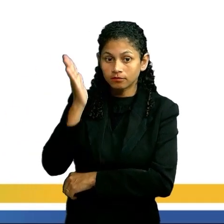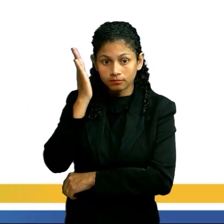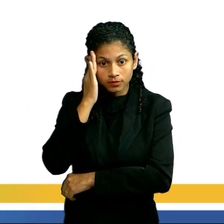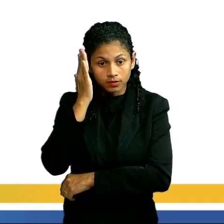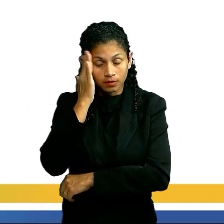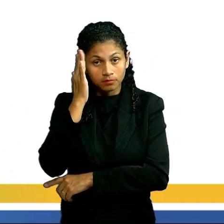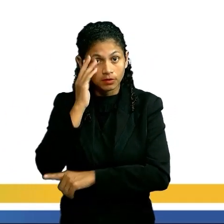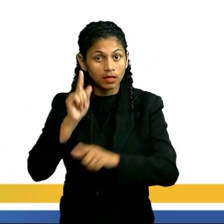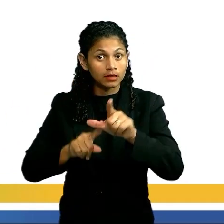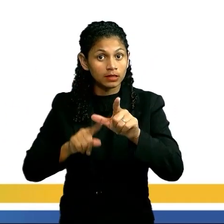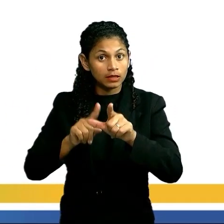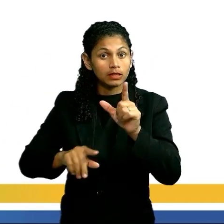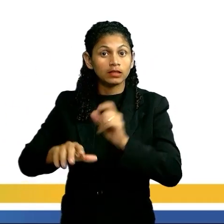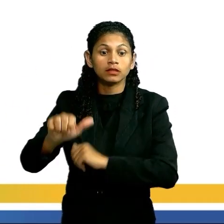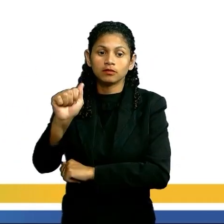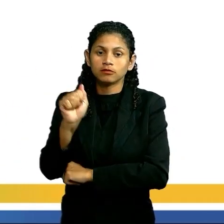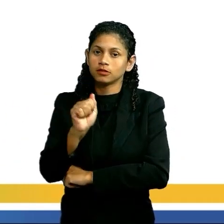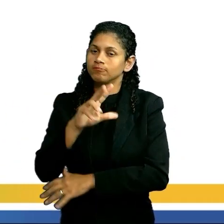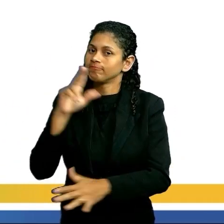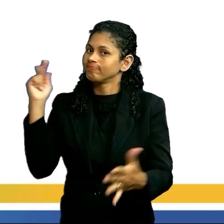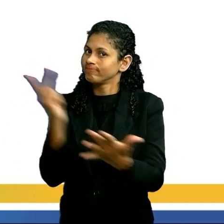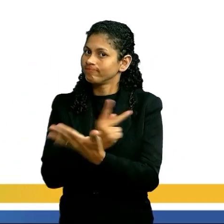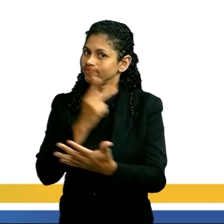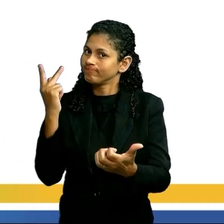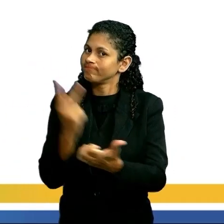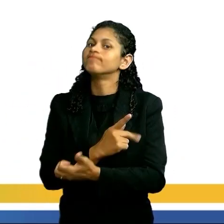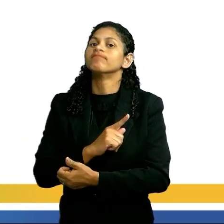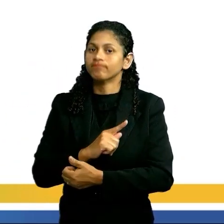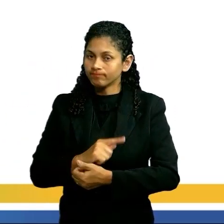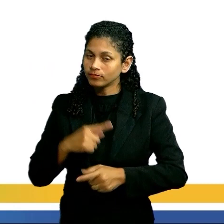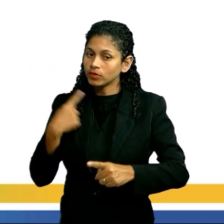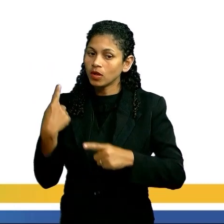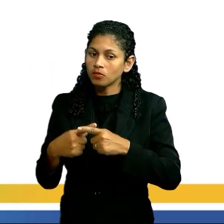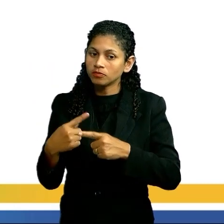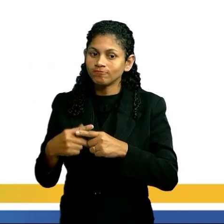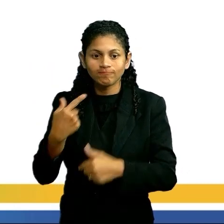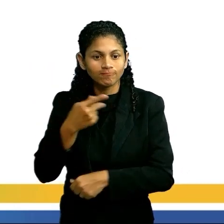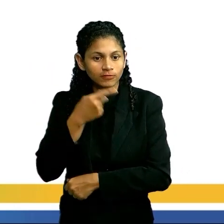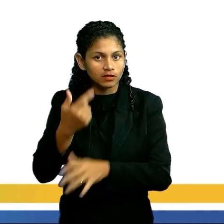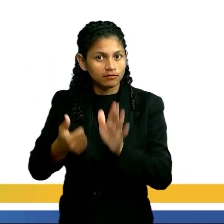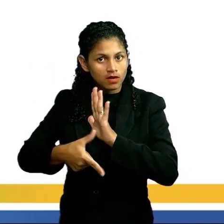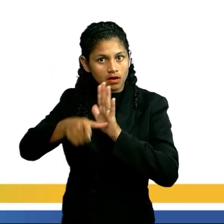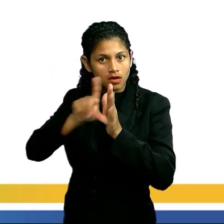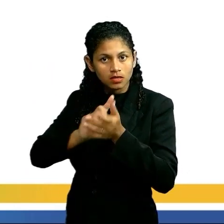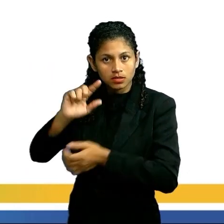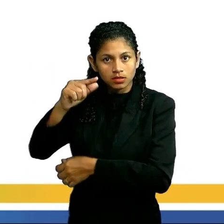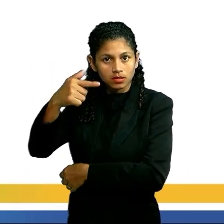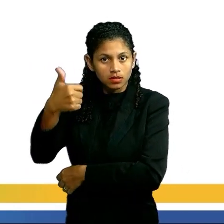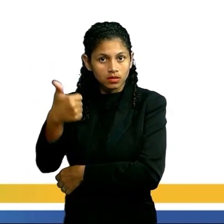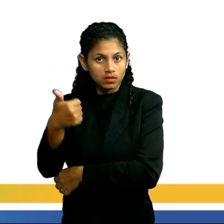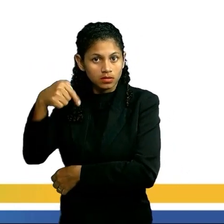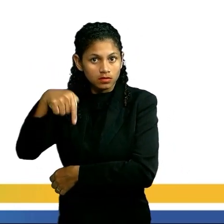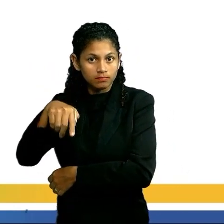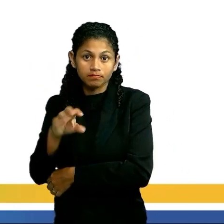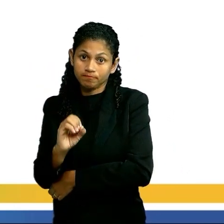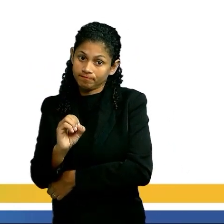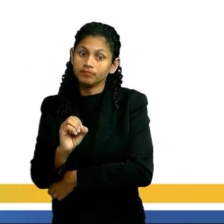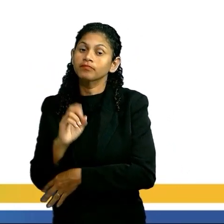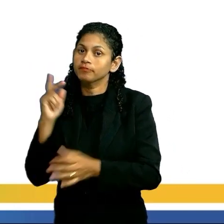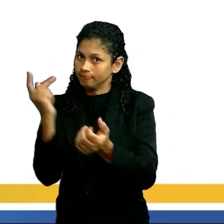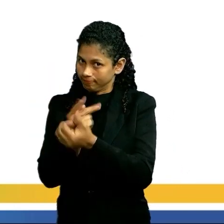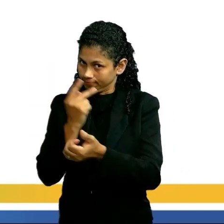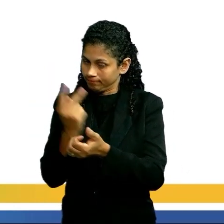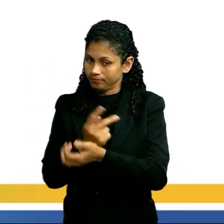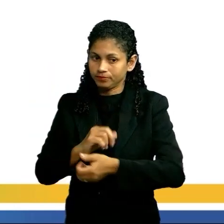A ela é incorreta. Estava dizendo que pesava apenas 170, certo? A B diz